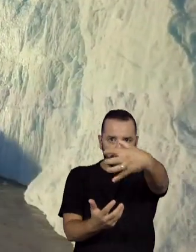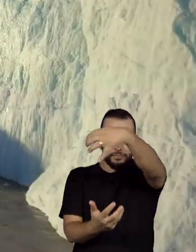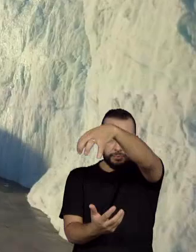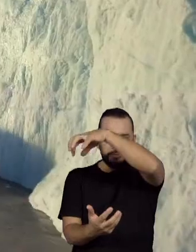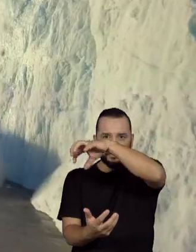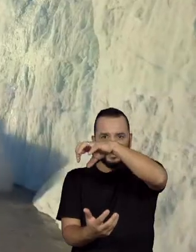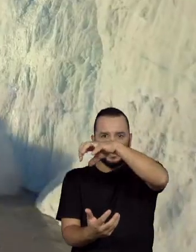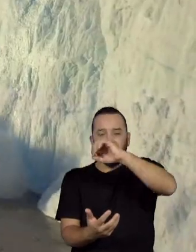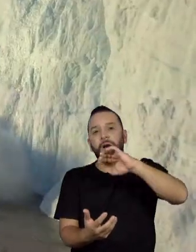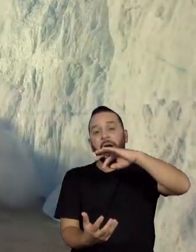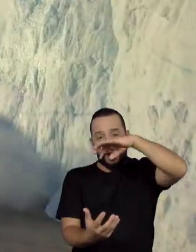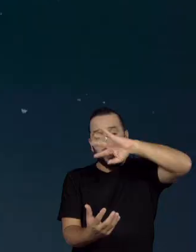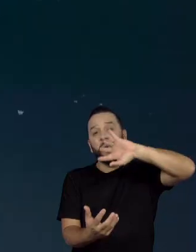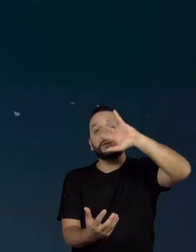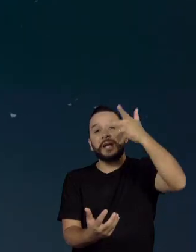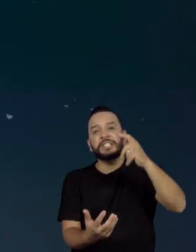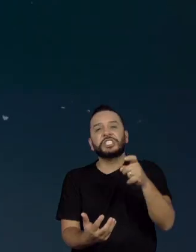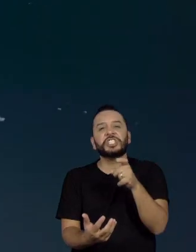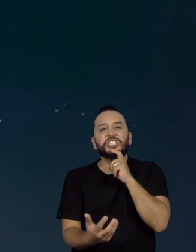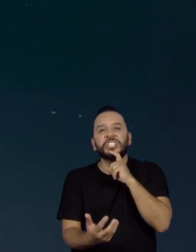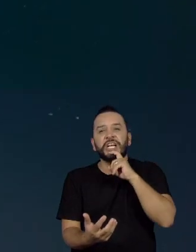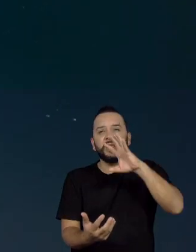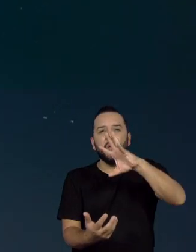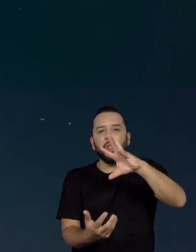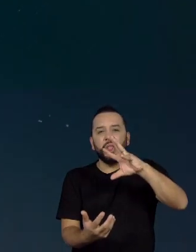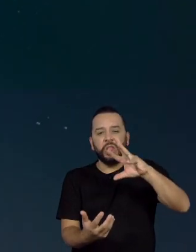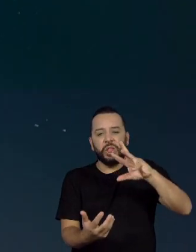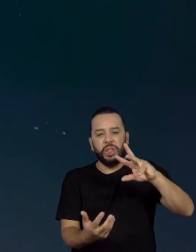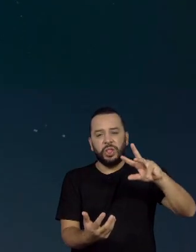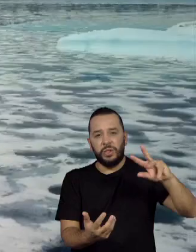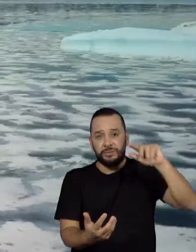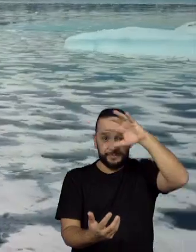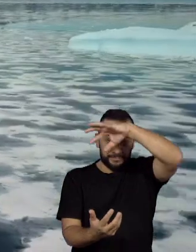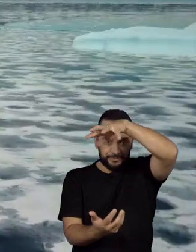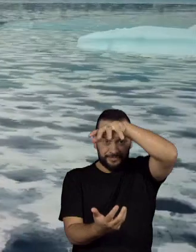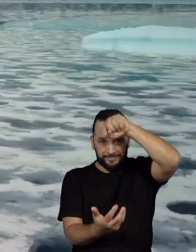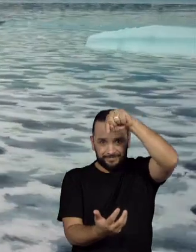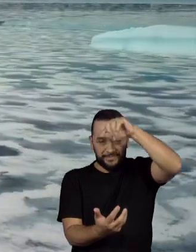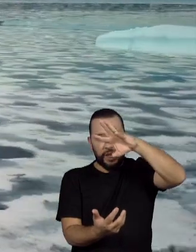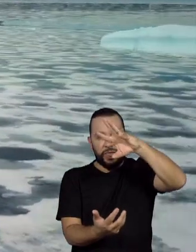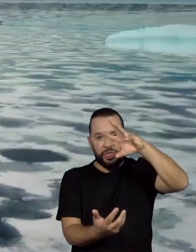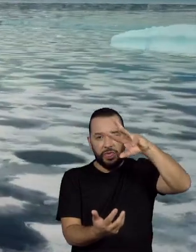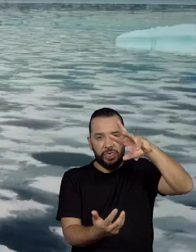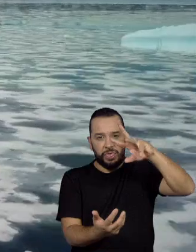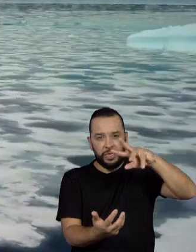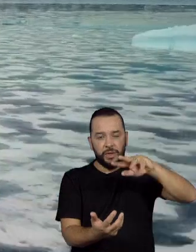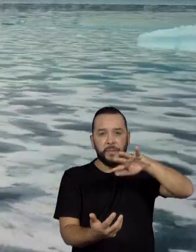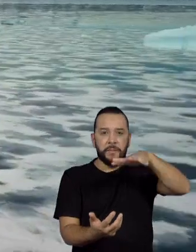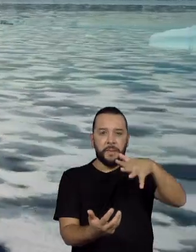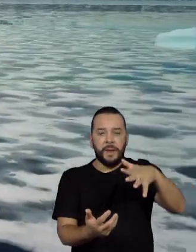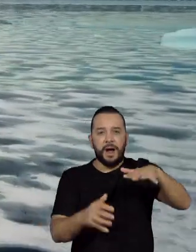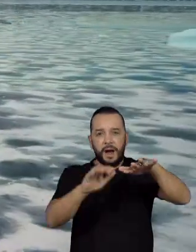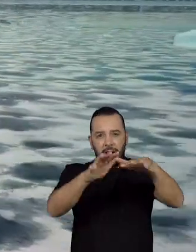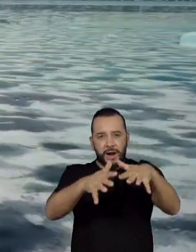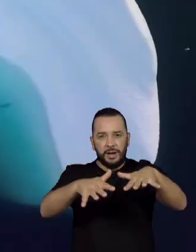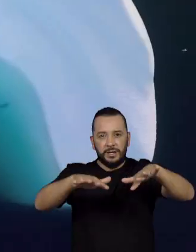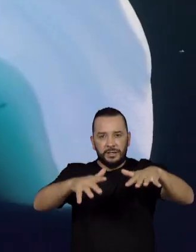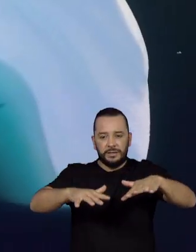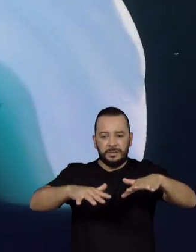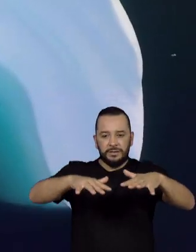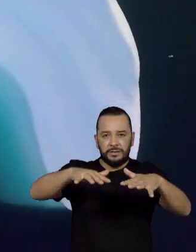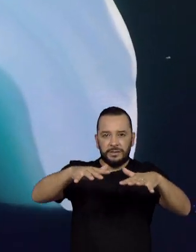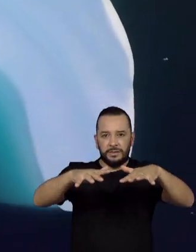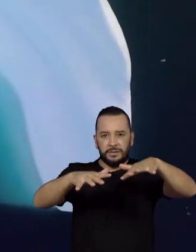polar. O gelo que derrete nas regiões polares escoa para os oceanos e altera